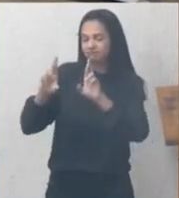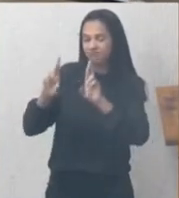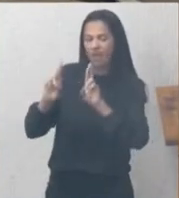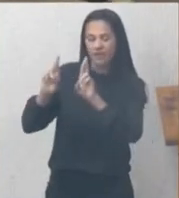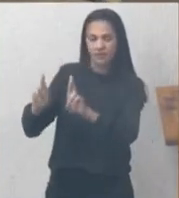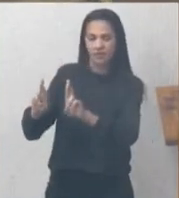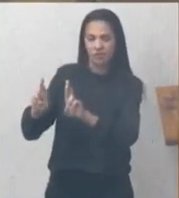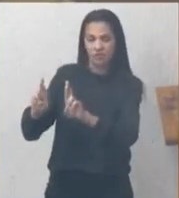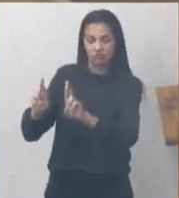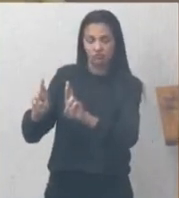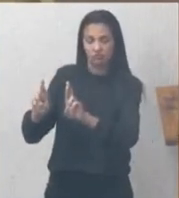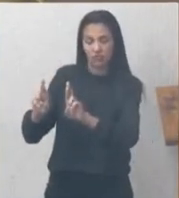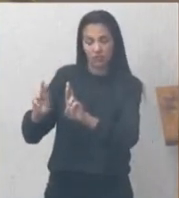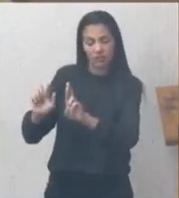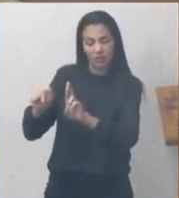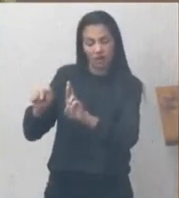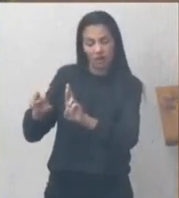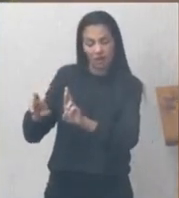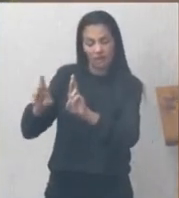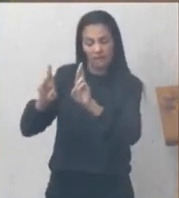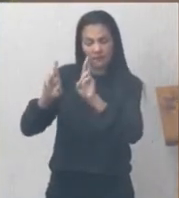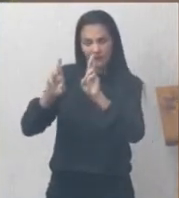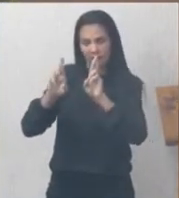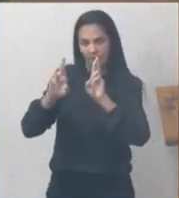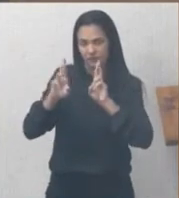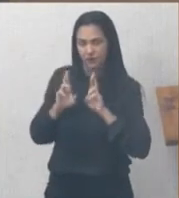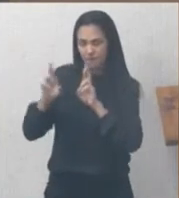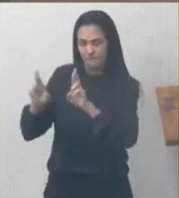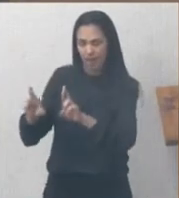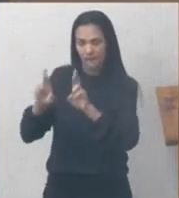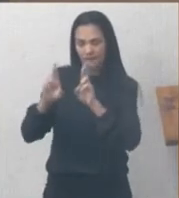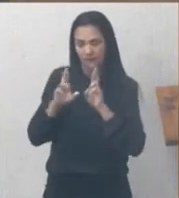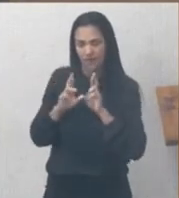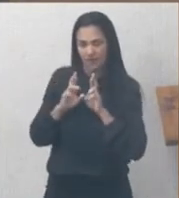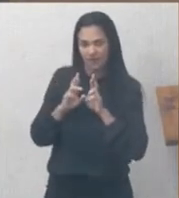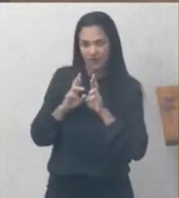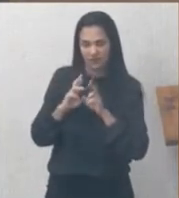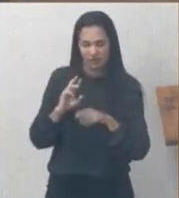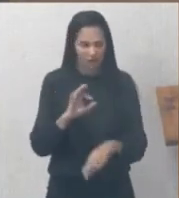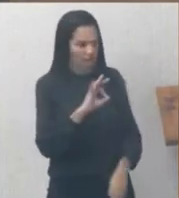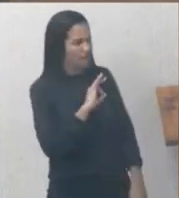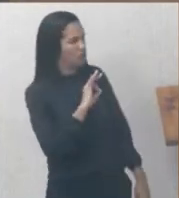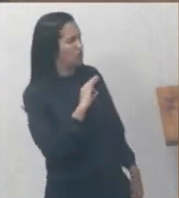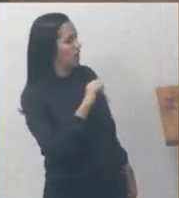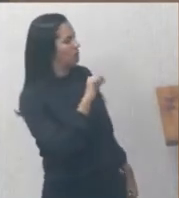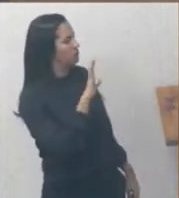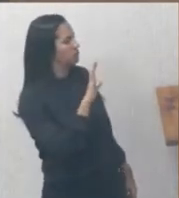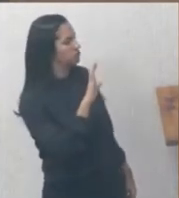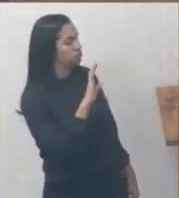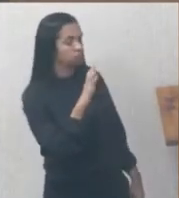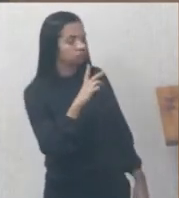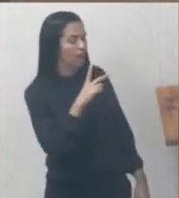querer ser ter respeito se você não dá o respeito num Abordagem Policial primeira coisa que o cara saca é a carteira eu sou detetive particular cara